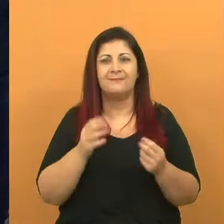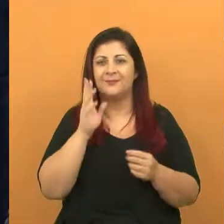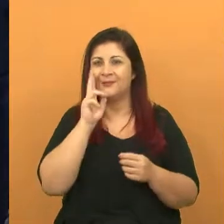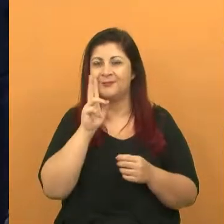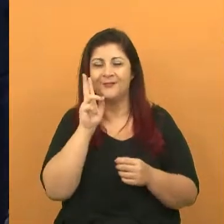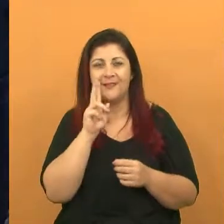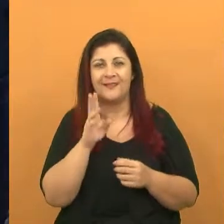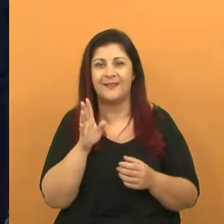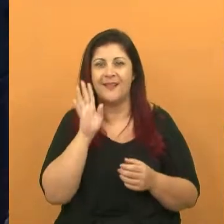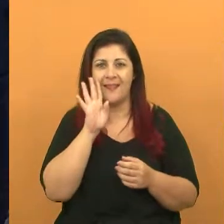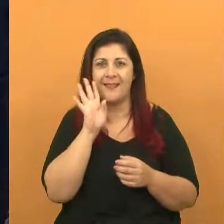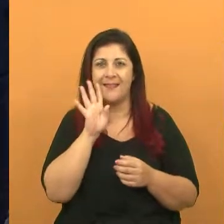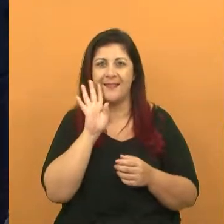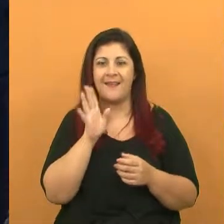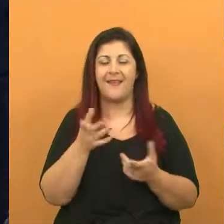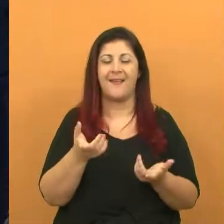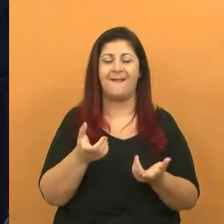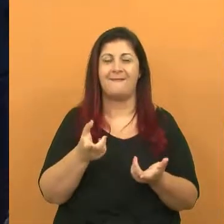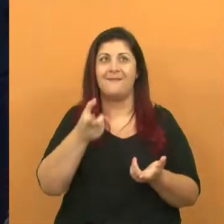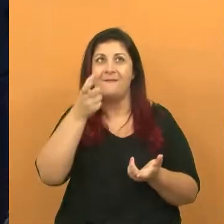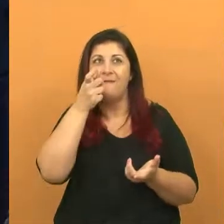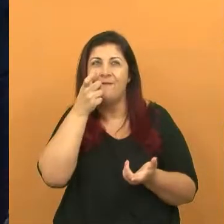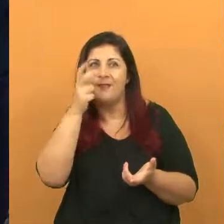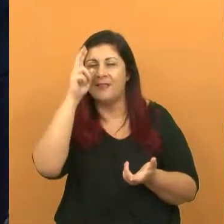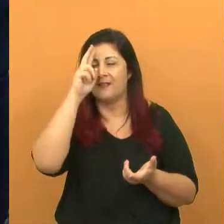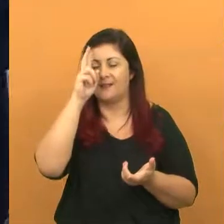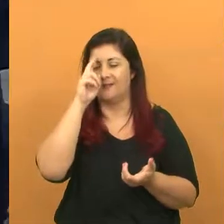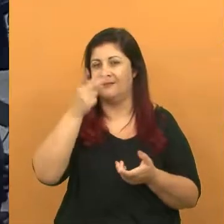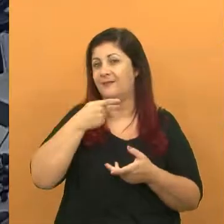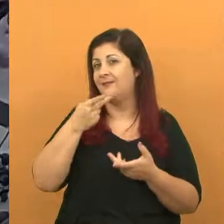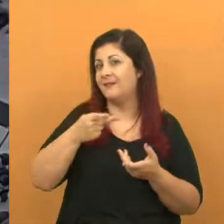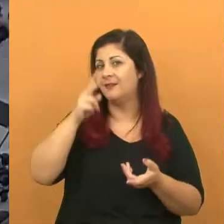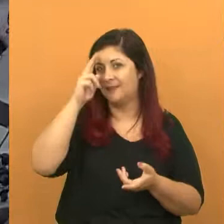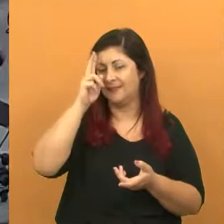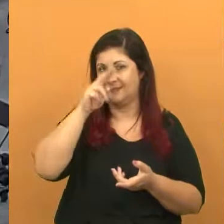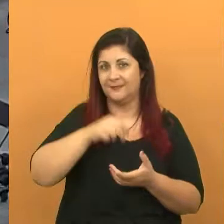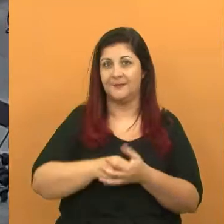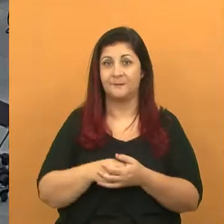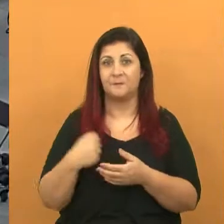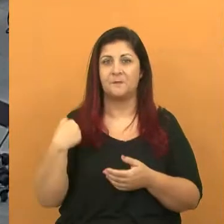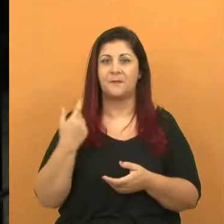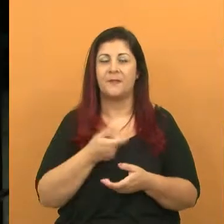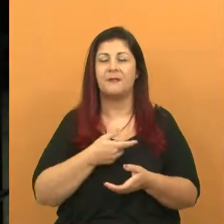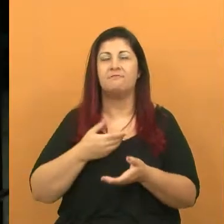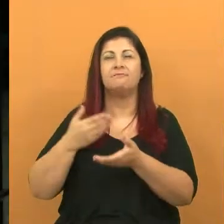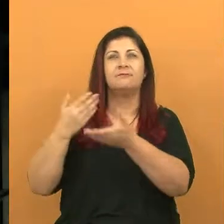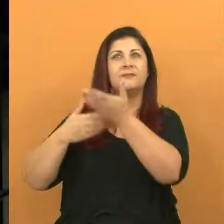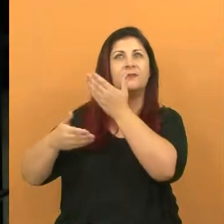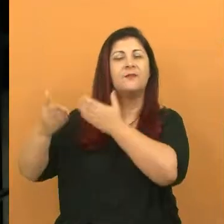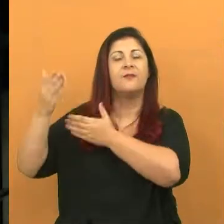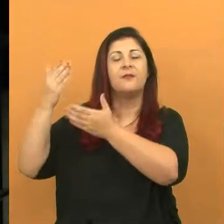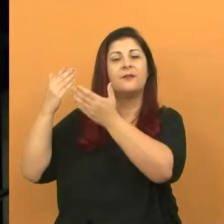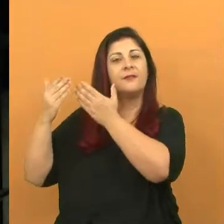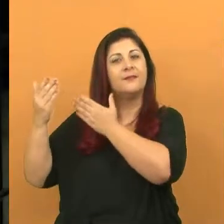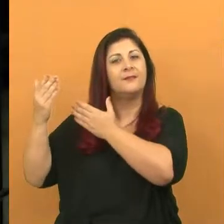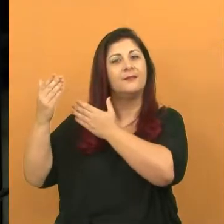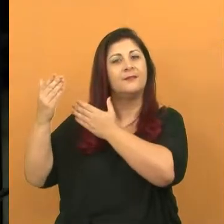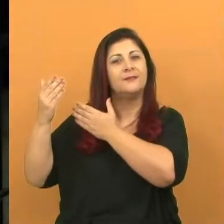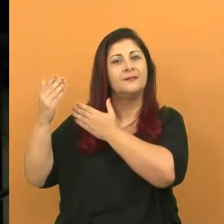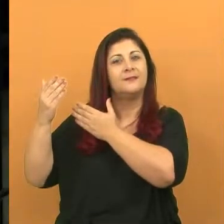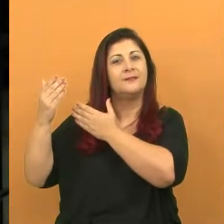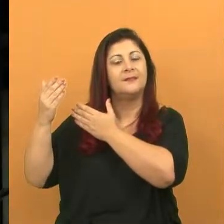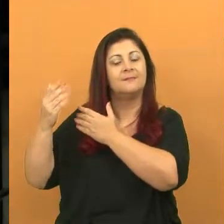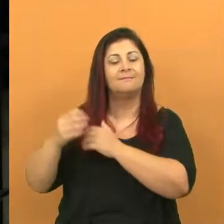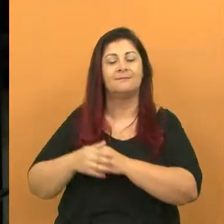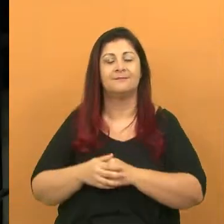Contar uma história, ouvir uma história. A gente volta no tempo e essas pessoas